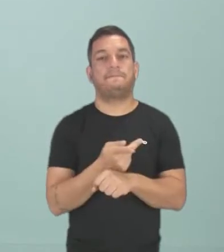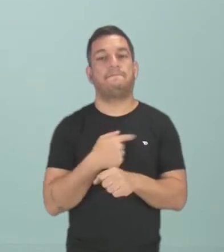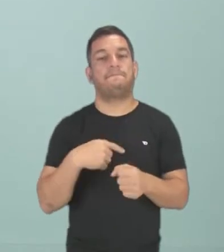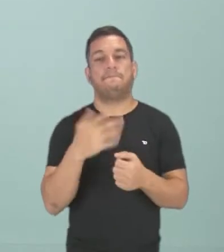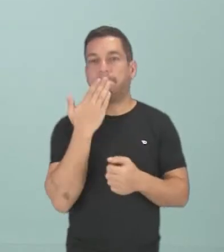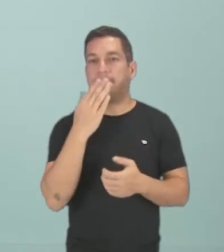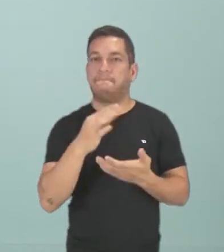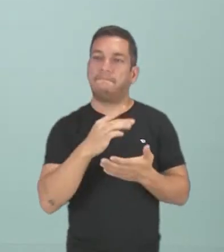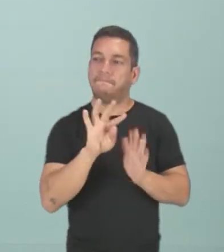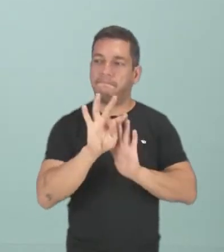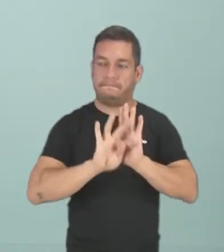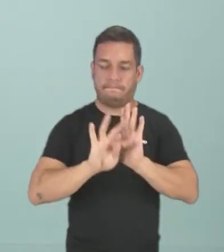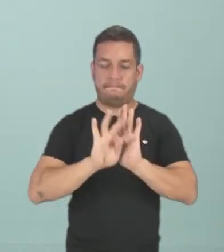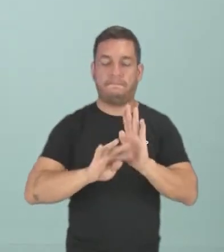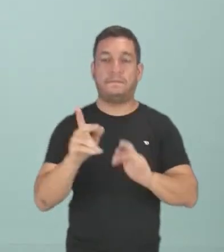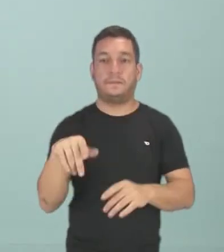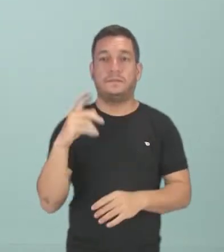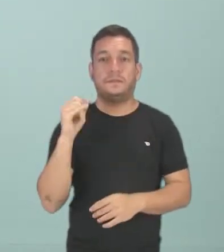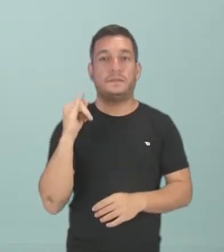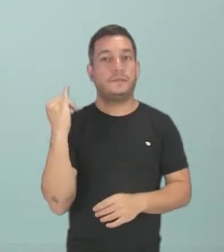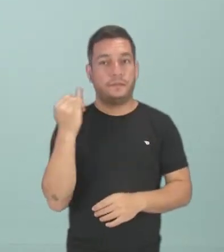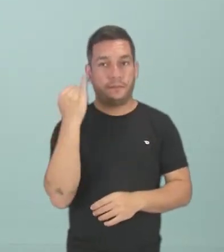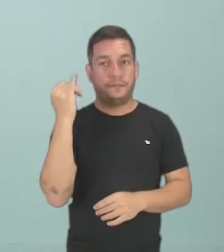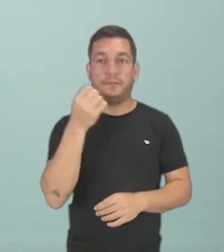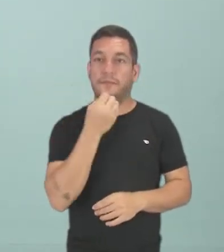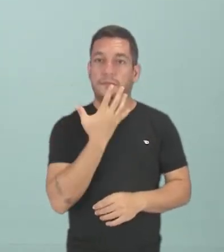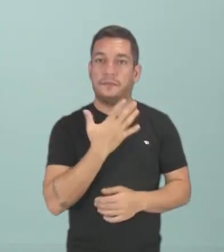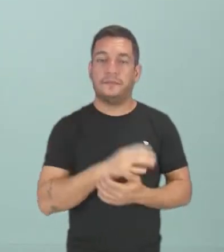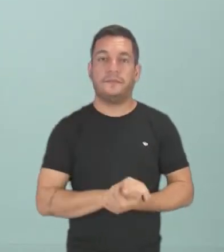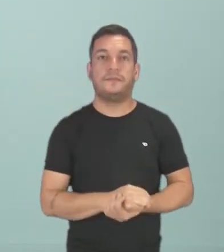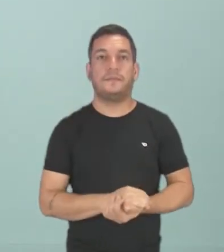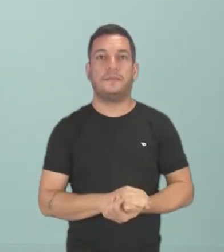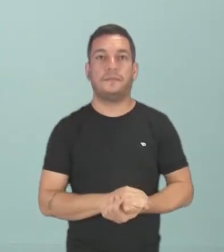esses tipos de texto. É muito salutar, muito bom.